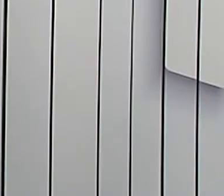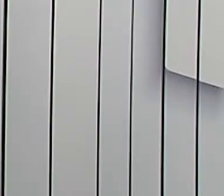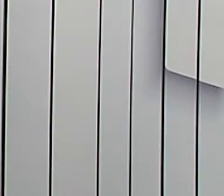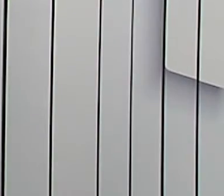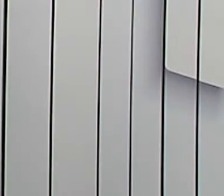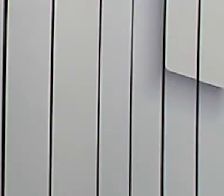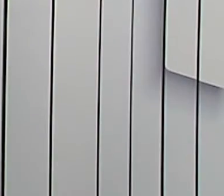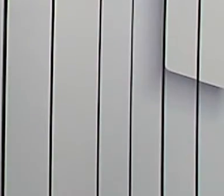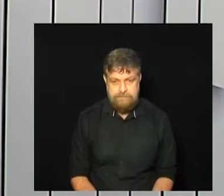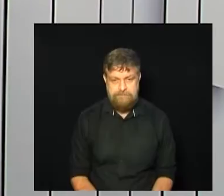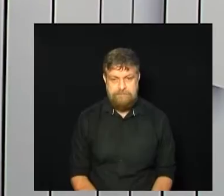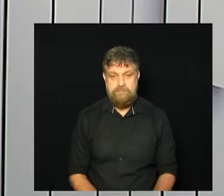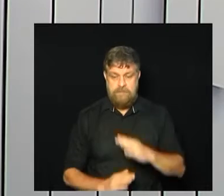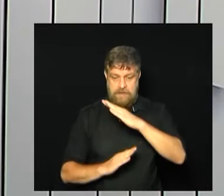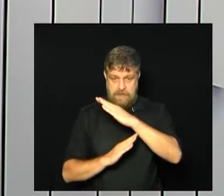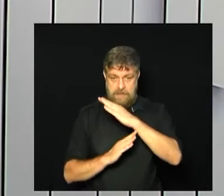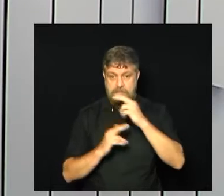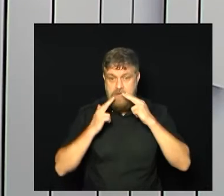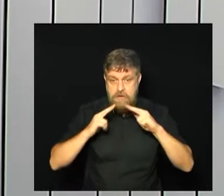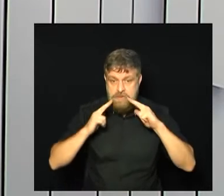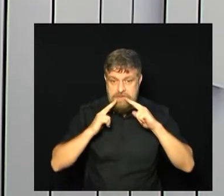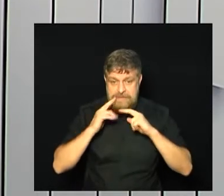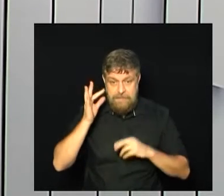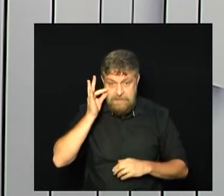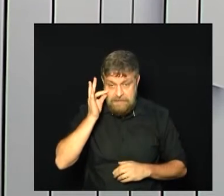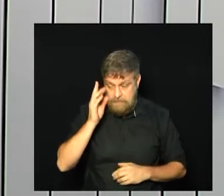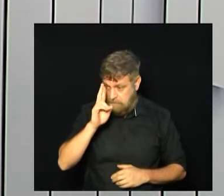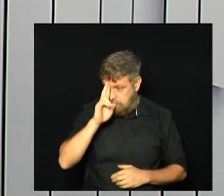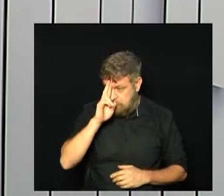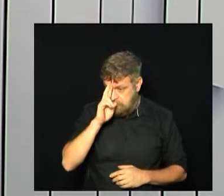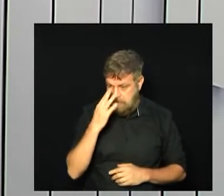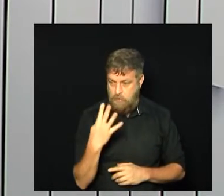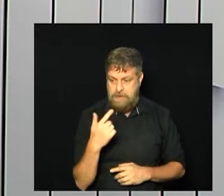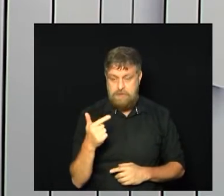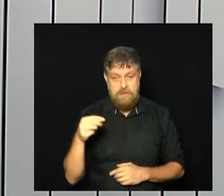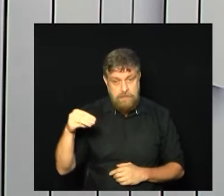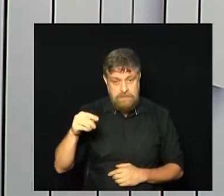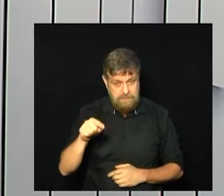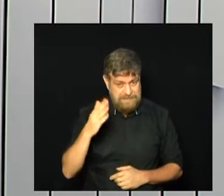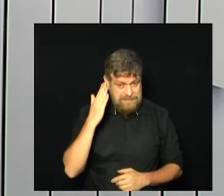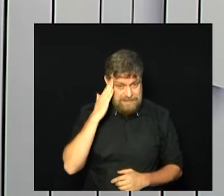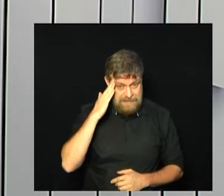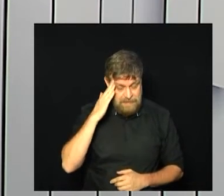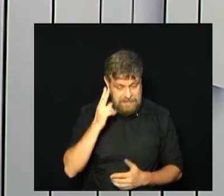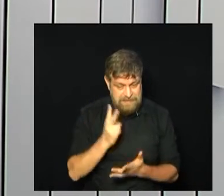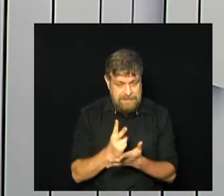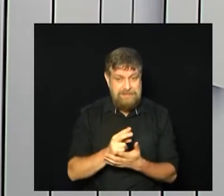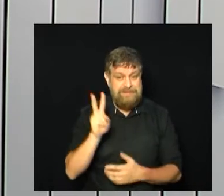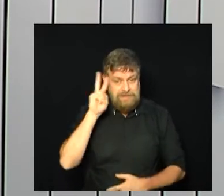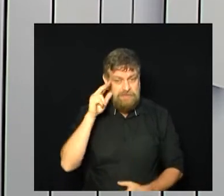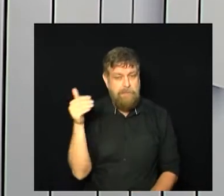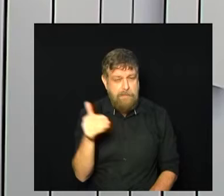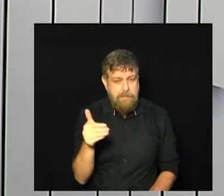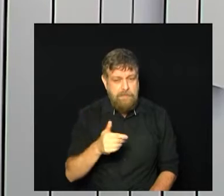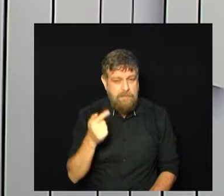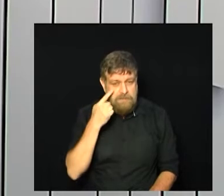Câmara Notícia de volta ao vivo, 12h42 e você já sabe, né? Toda segunda-feira você confere